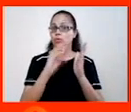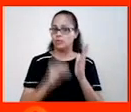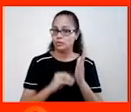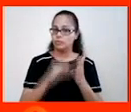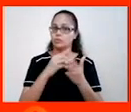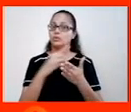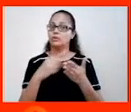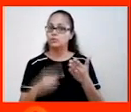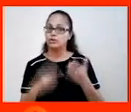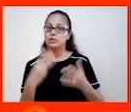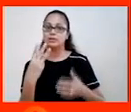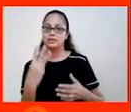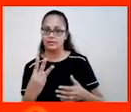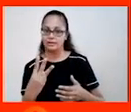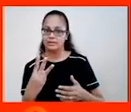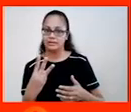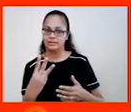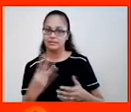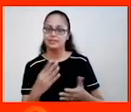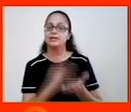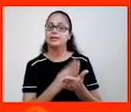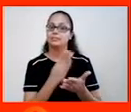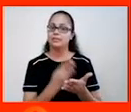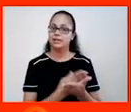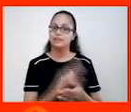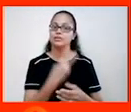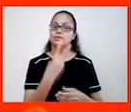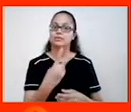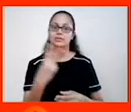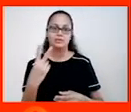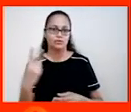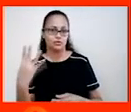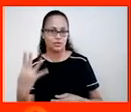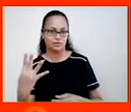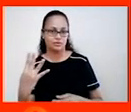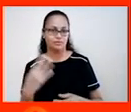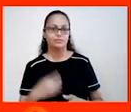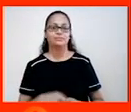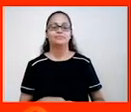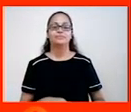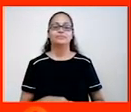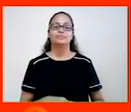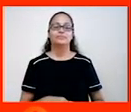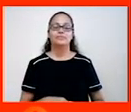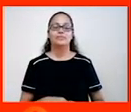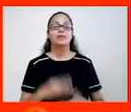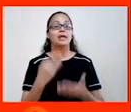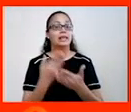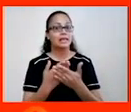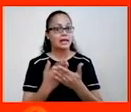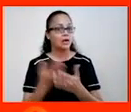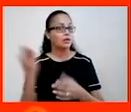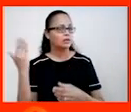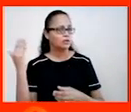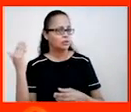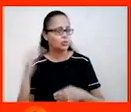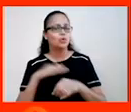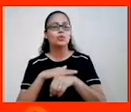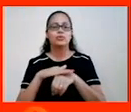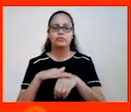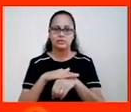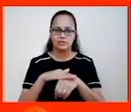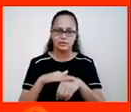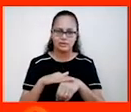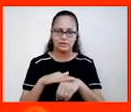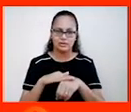está na apostila 3 do ensino fundamental a partir da página 224. Na aula anterior nós conversamos